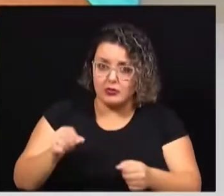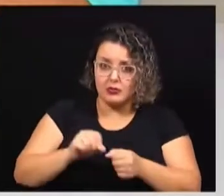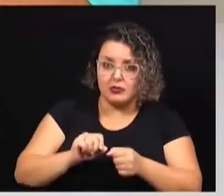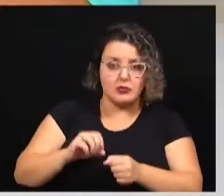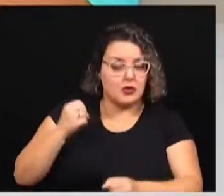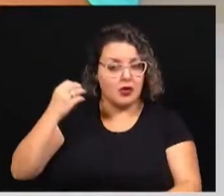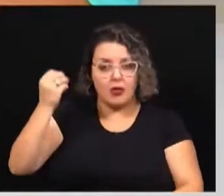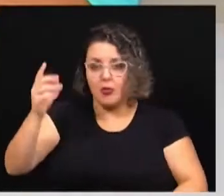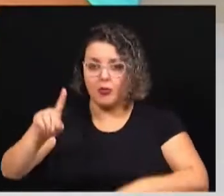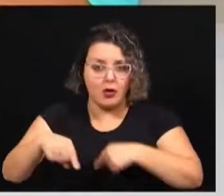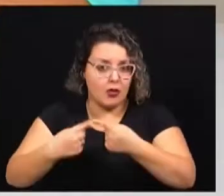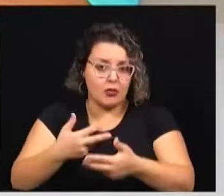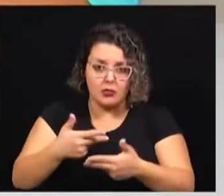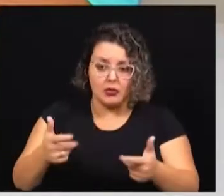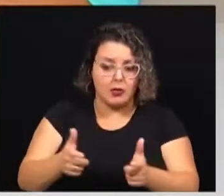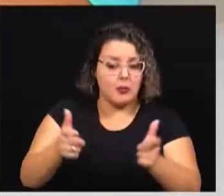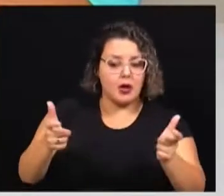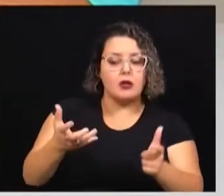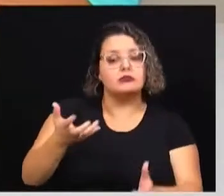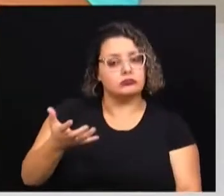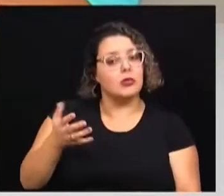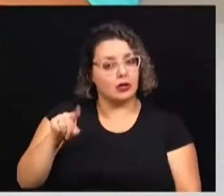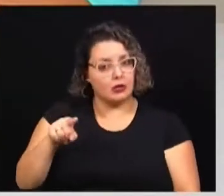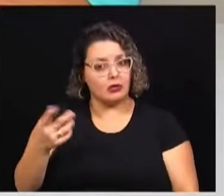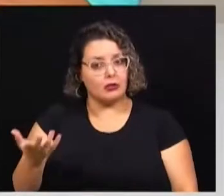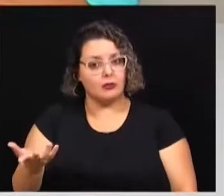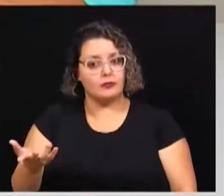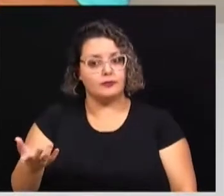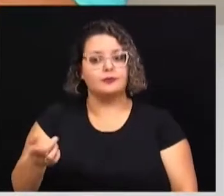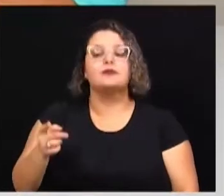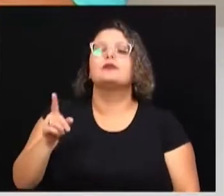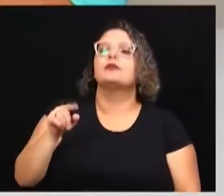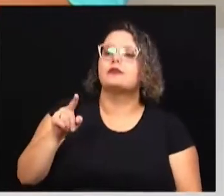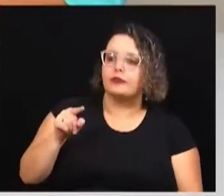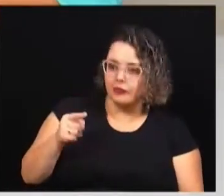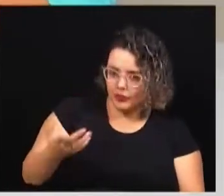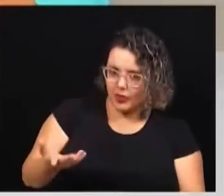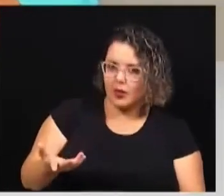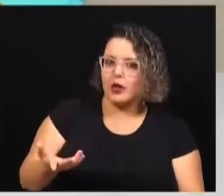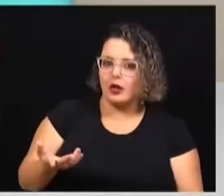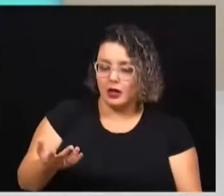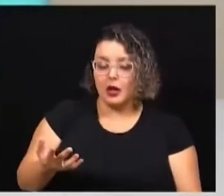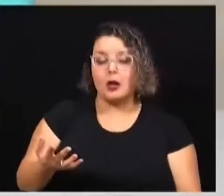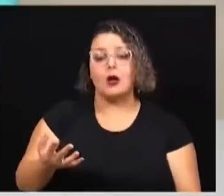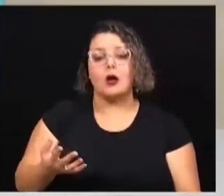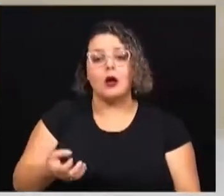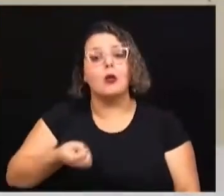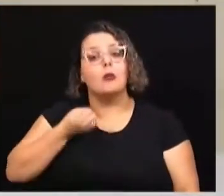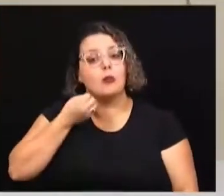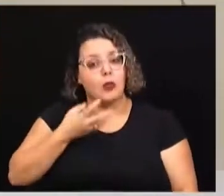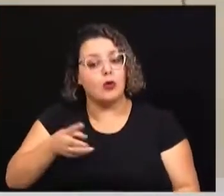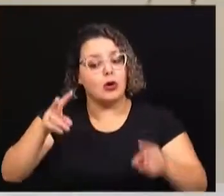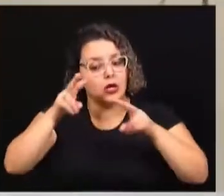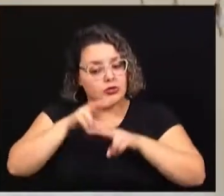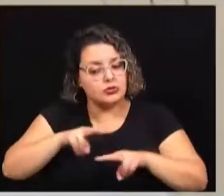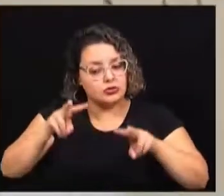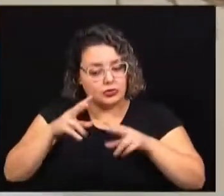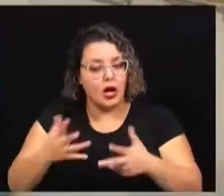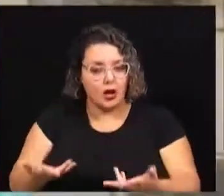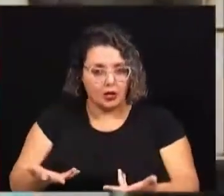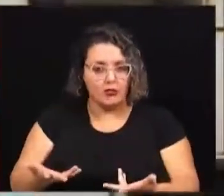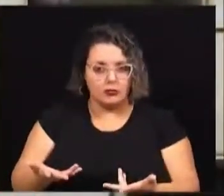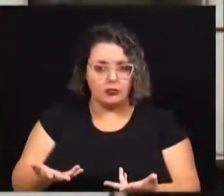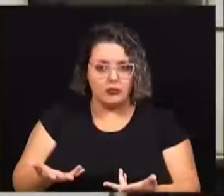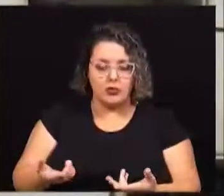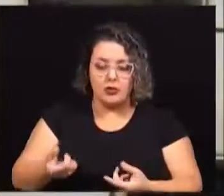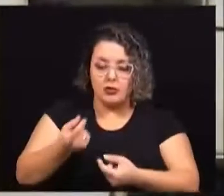você fazer uma viagem, alguma outra coisa maior que você queira, né? Isso aí entra em uma coisa que é muito comum a gente ver, que as pessoas, quando a gente